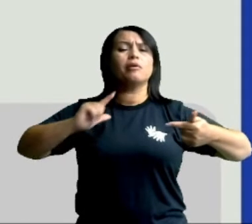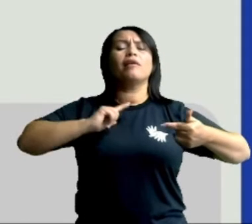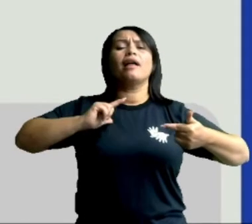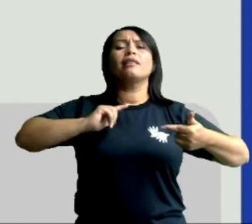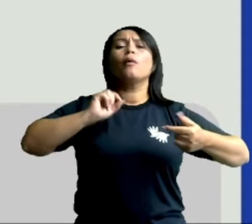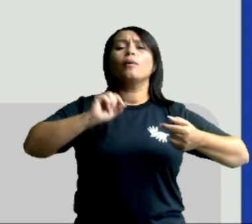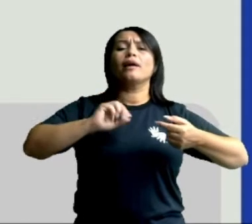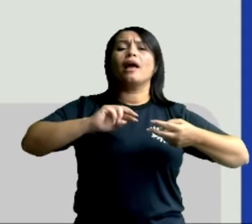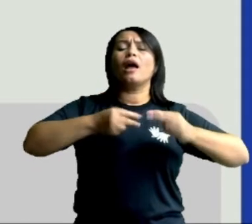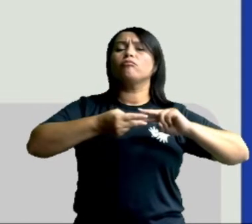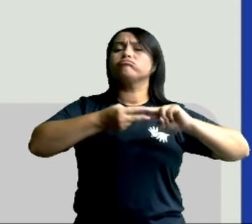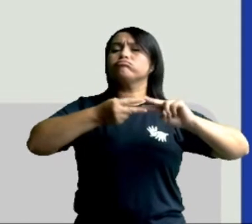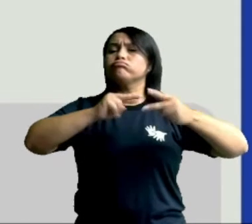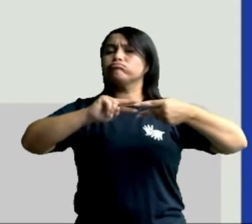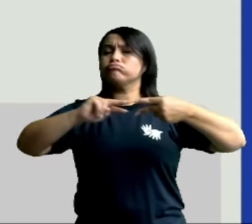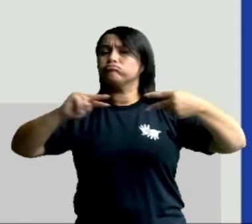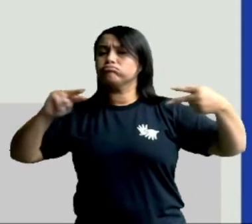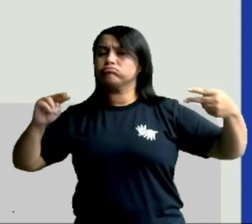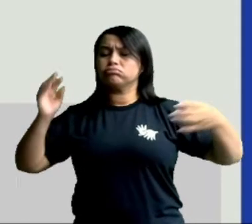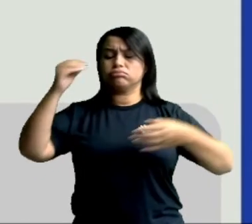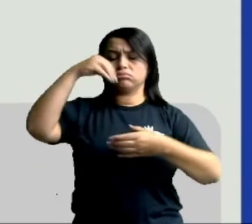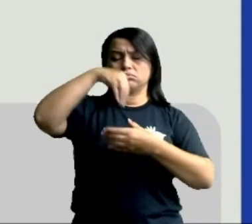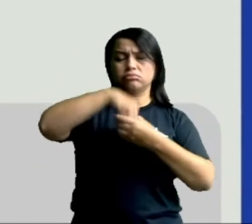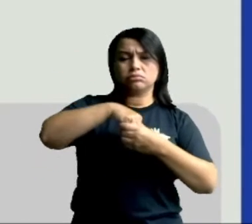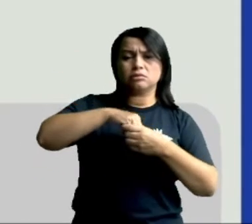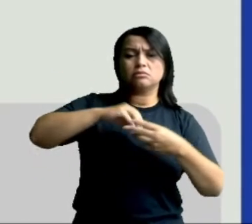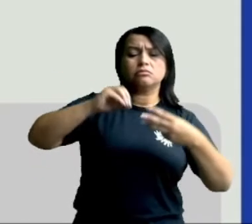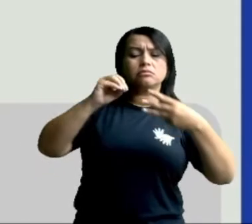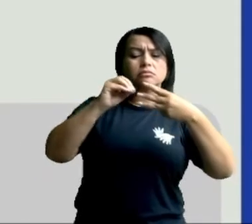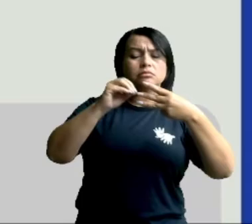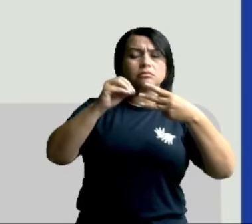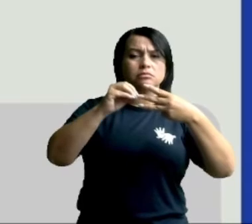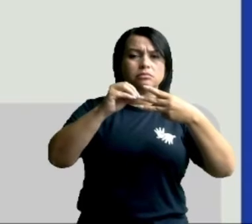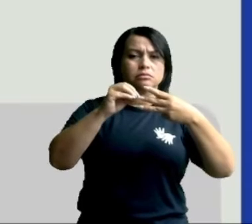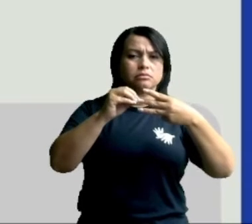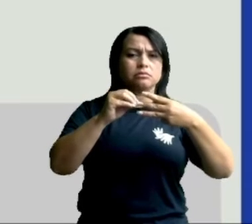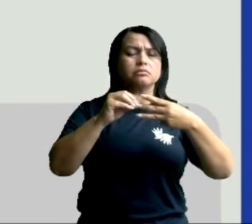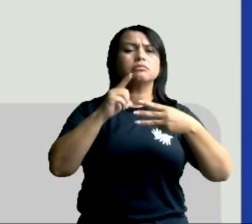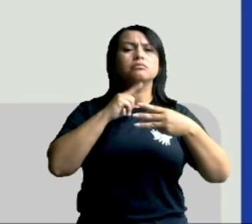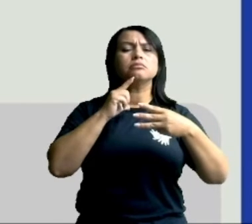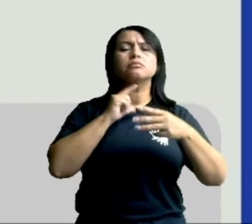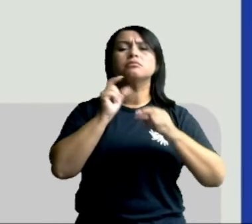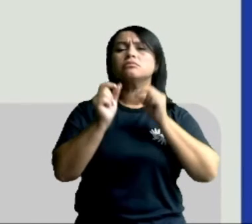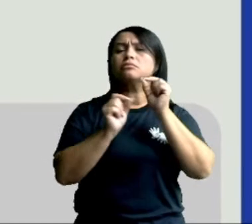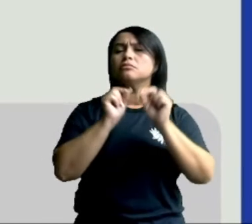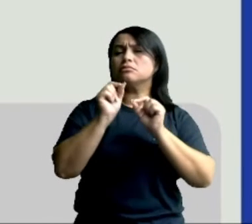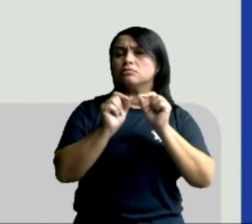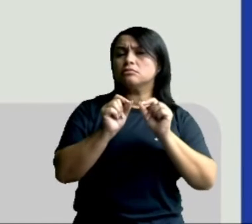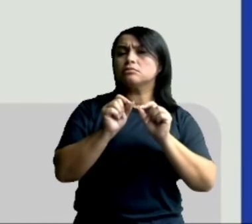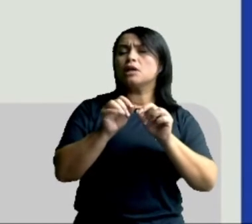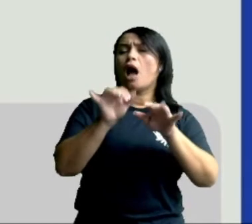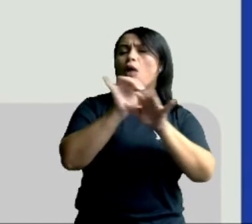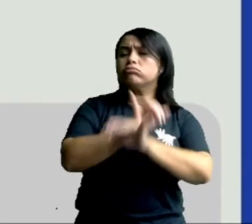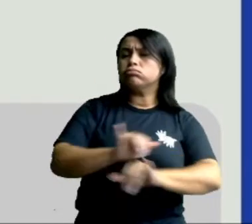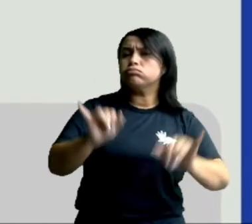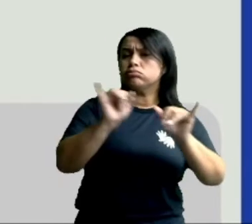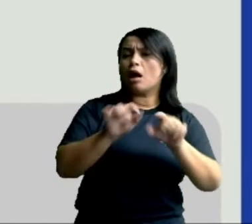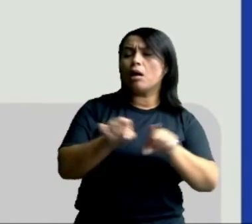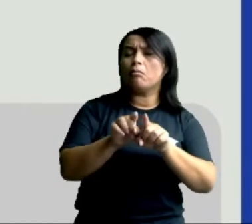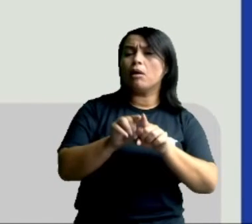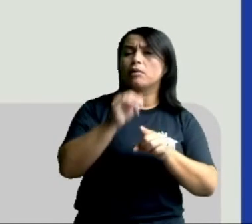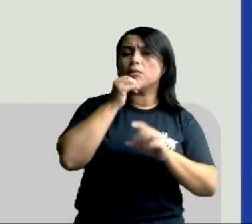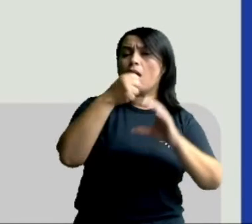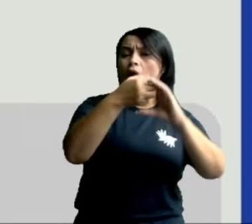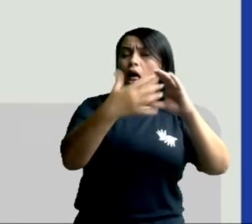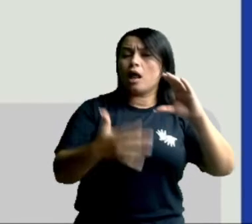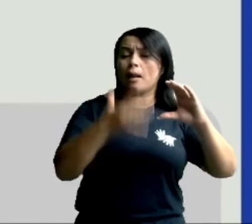código genético das células de um organismo, são as instruções que influenciam as características de um indivíduo,